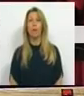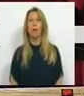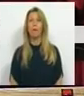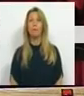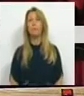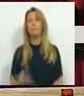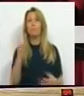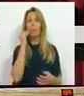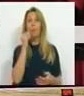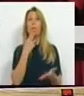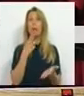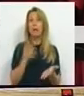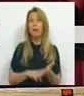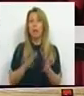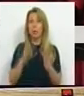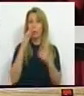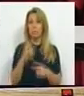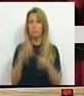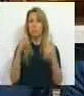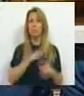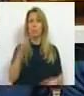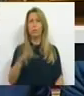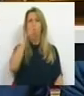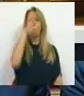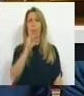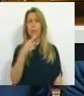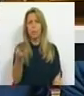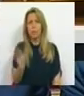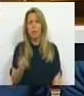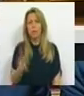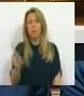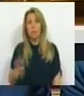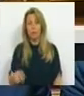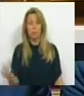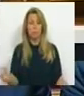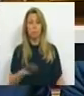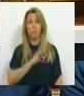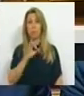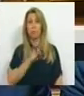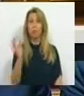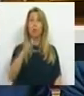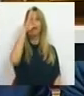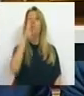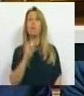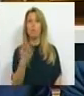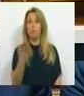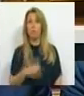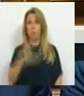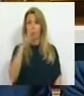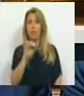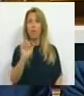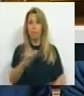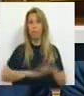Dado que a realidade já desmentiu o Sr. Primeiro-Ministro várias vezes e que o Sr. Primeiro-Ministro teve o seu Governo a fazer